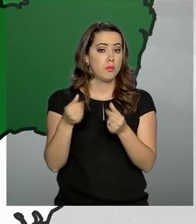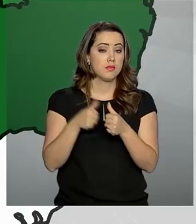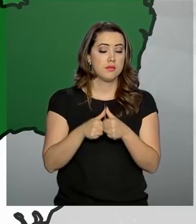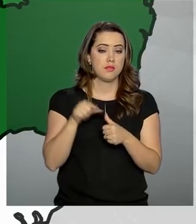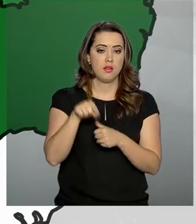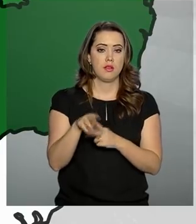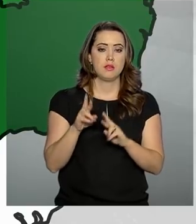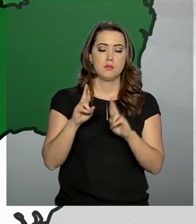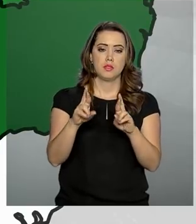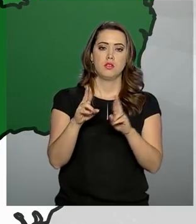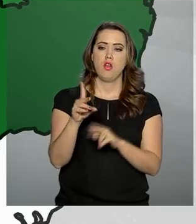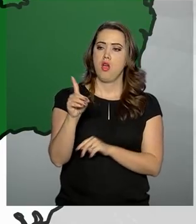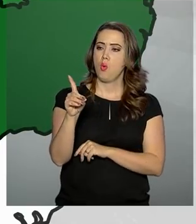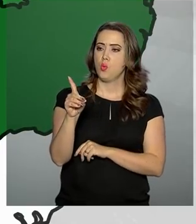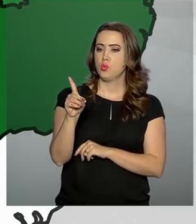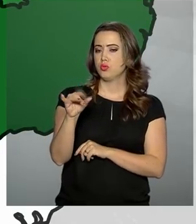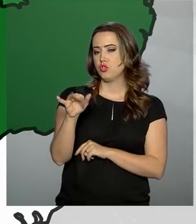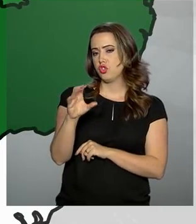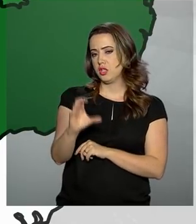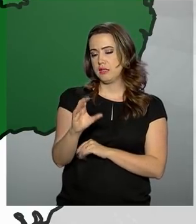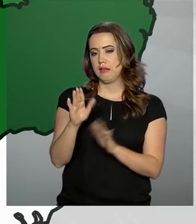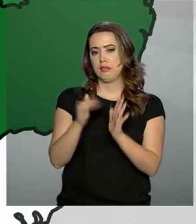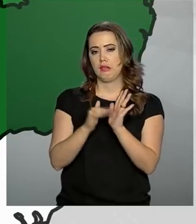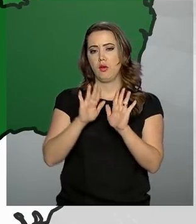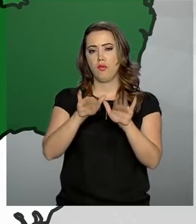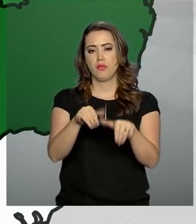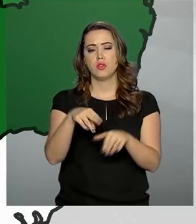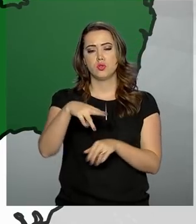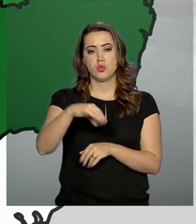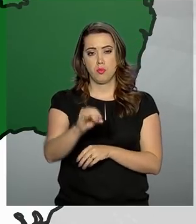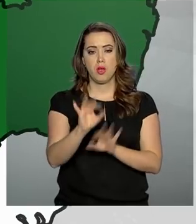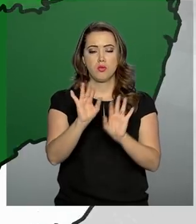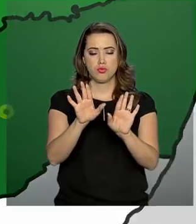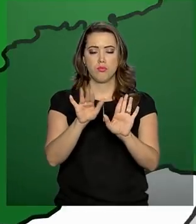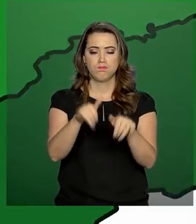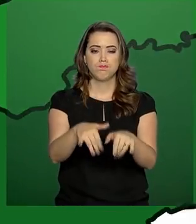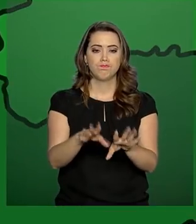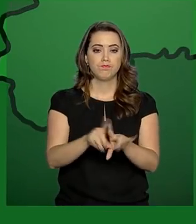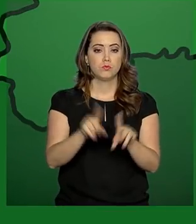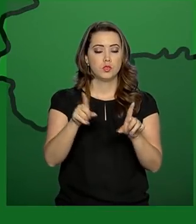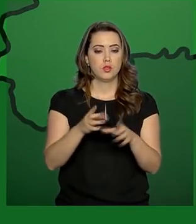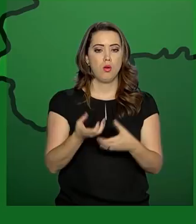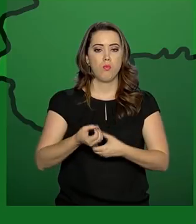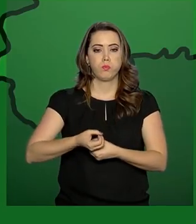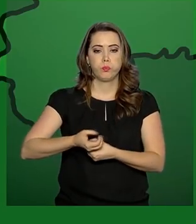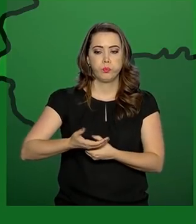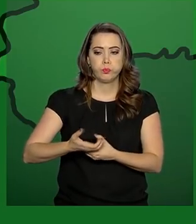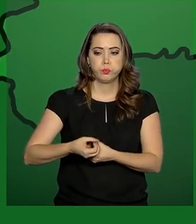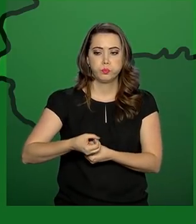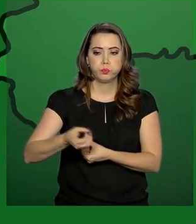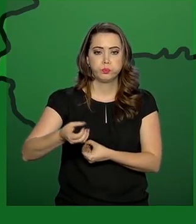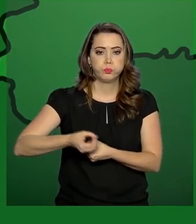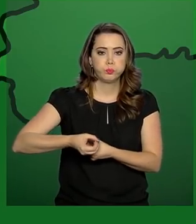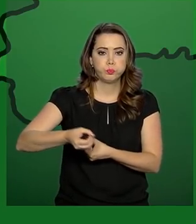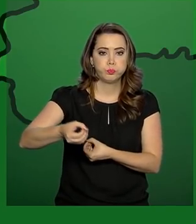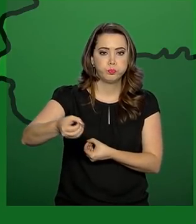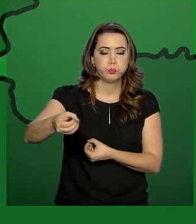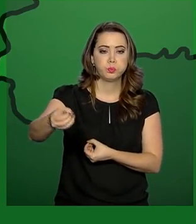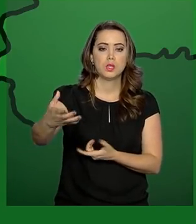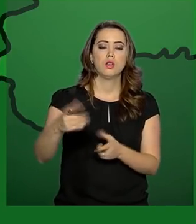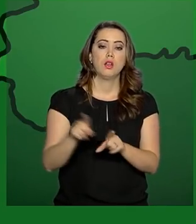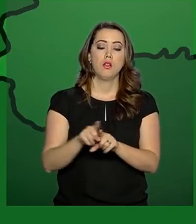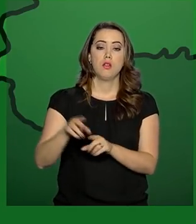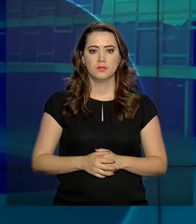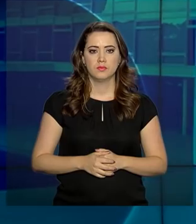de que o dique esteja pronto até o final de maio. Assim, as estações vão bombear as águas do Velho Chico em direção